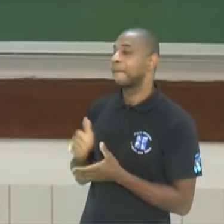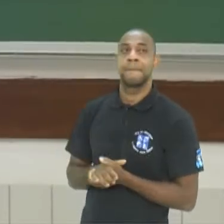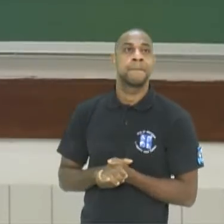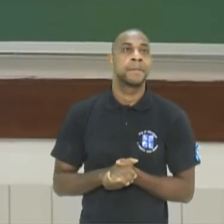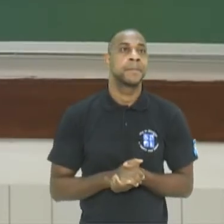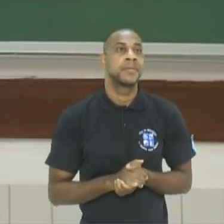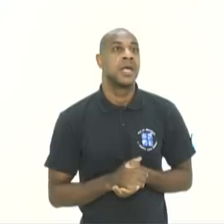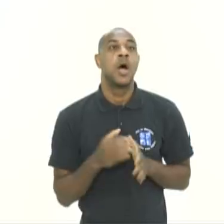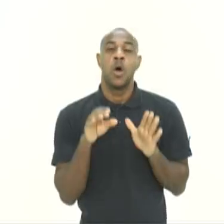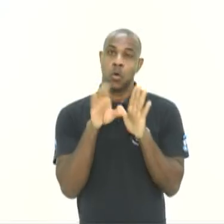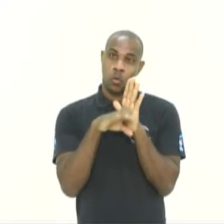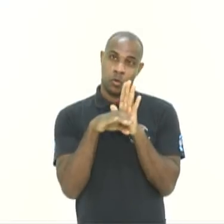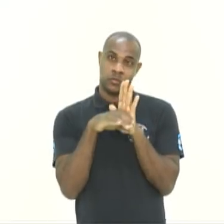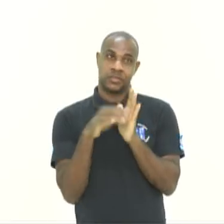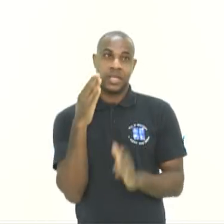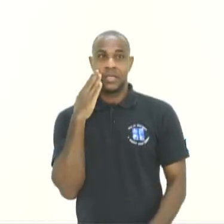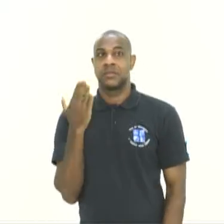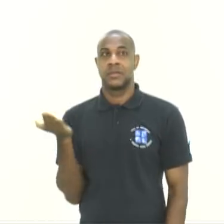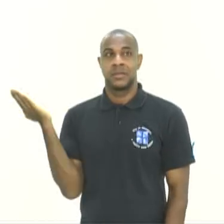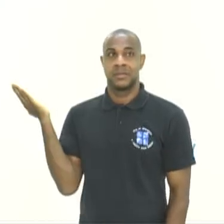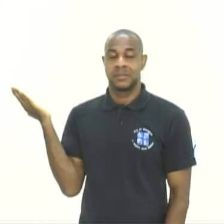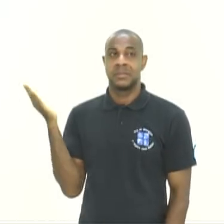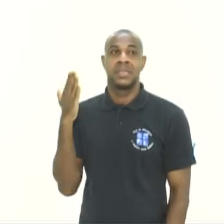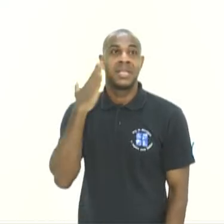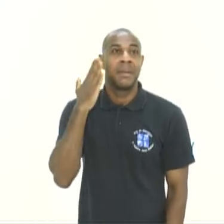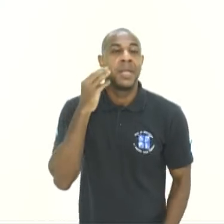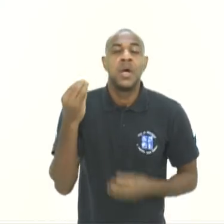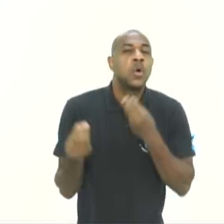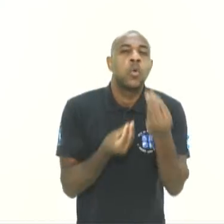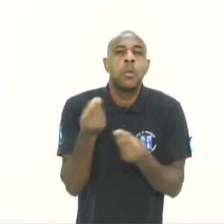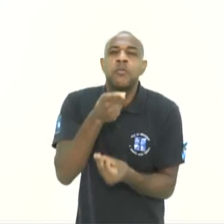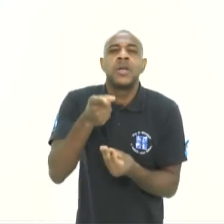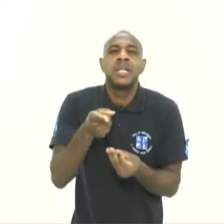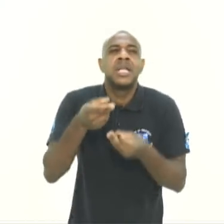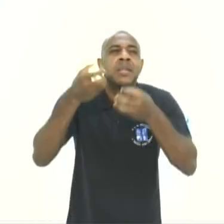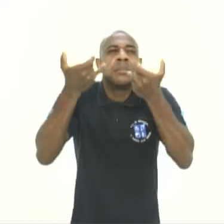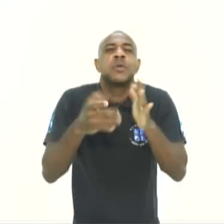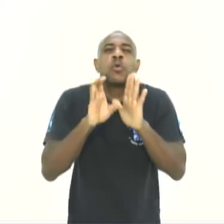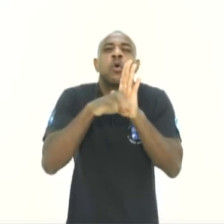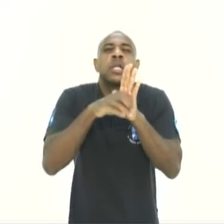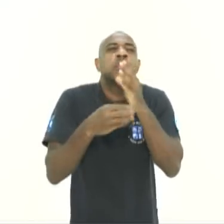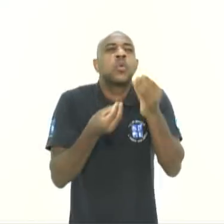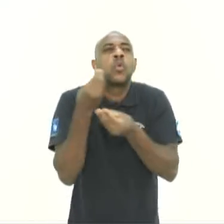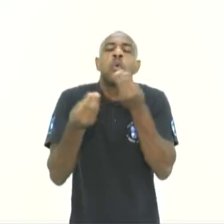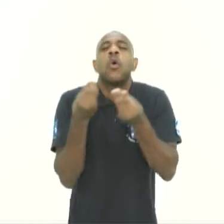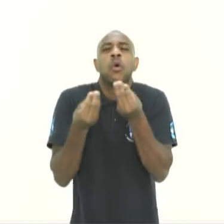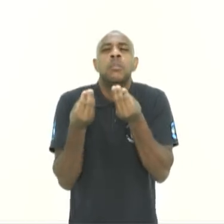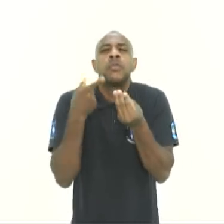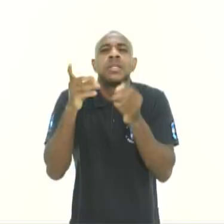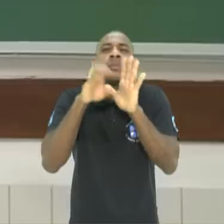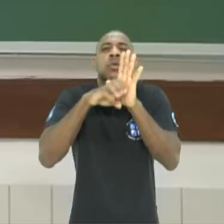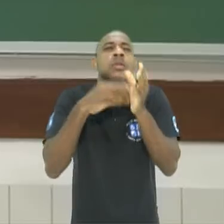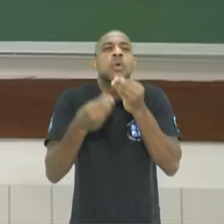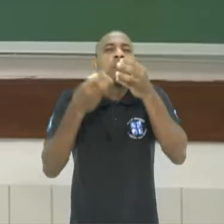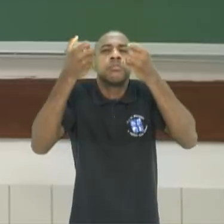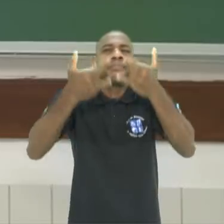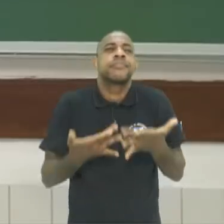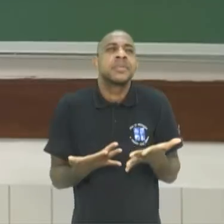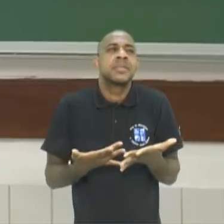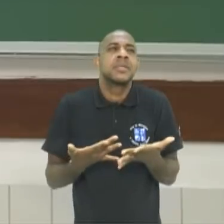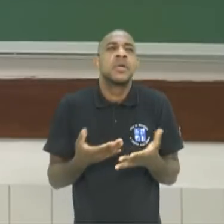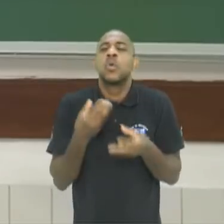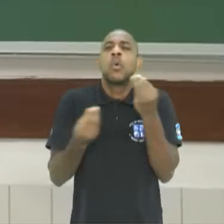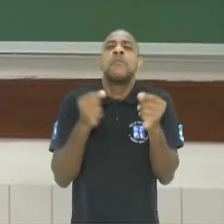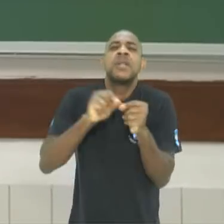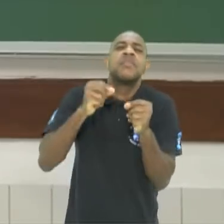Sabendo os conceitos, dissertar e argumentar, como que você define esse texto dissertativo e argumentativo? E agora? Como que ele vai